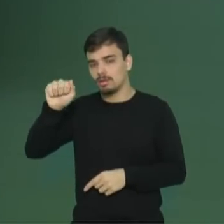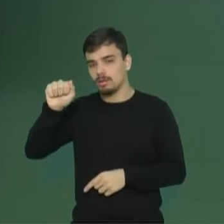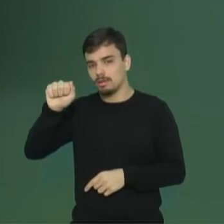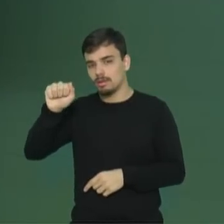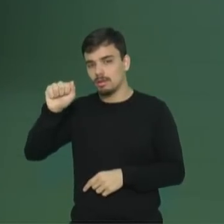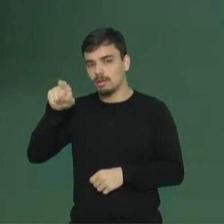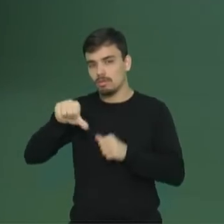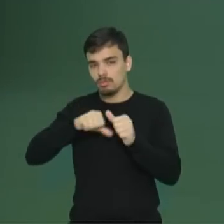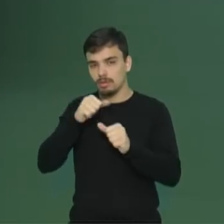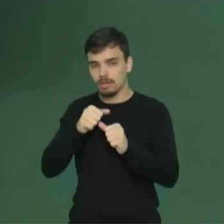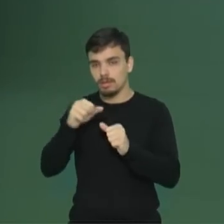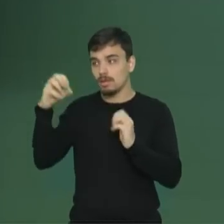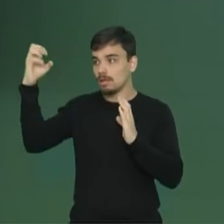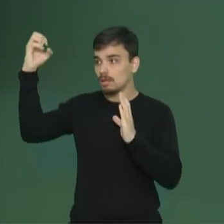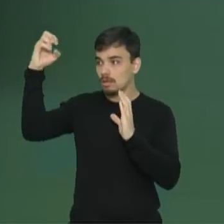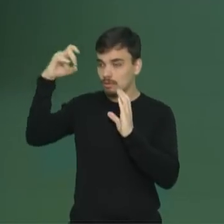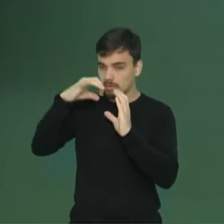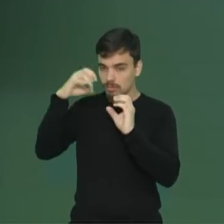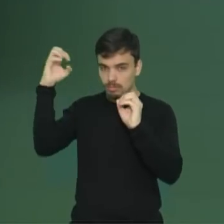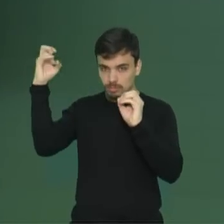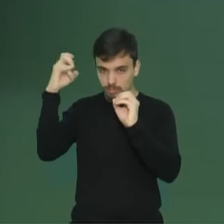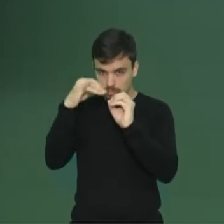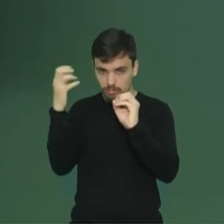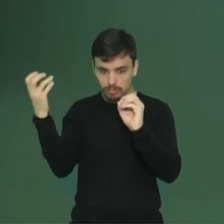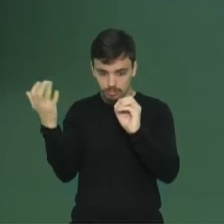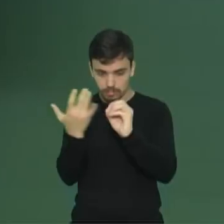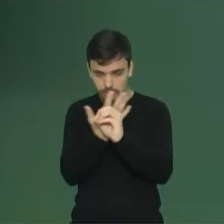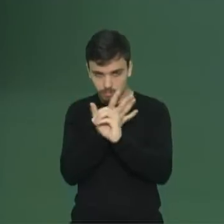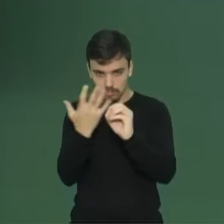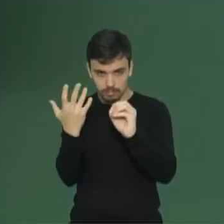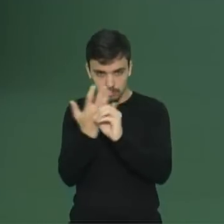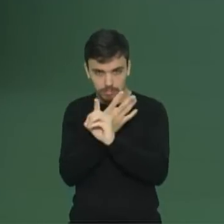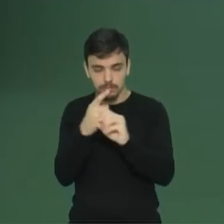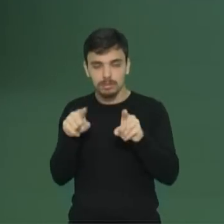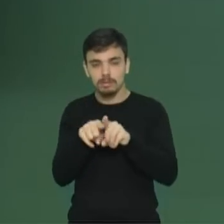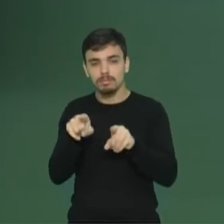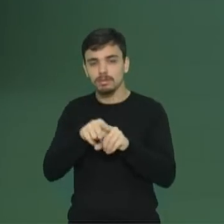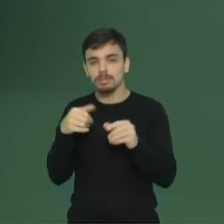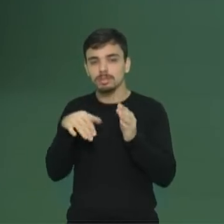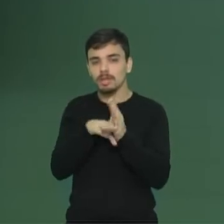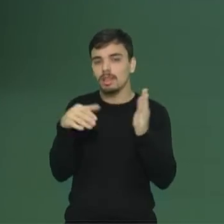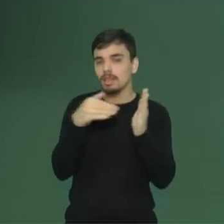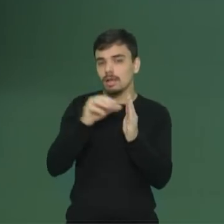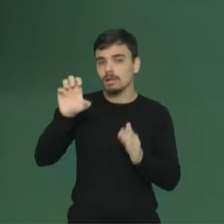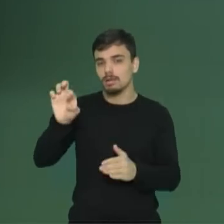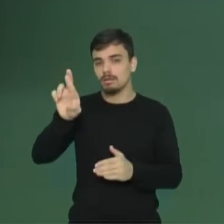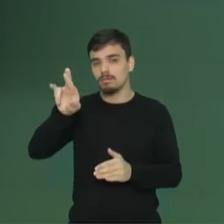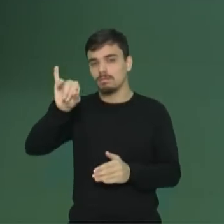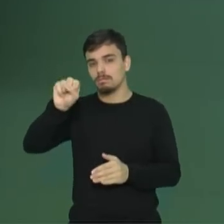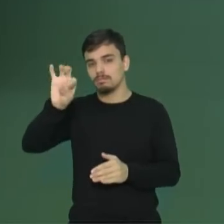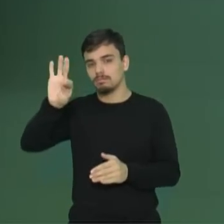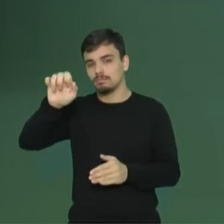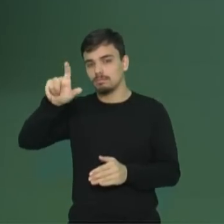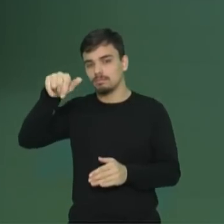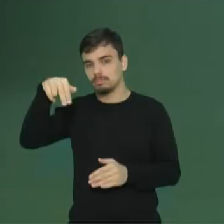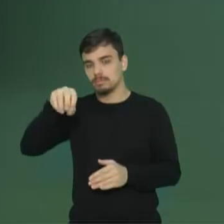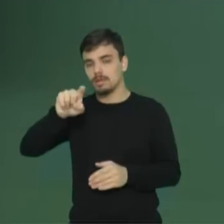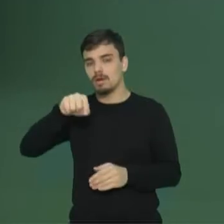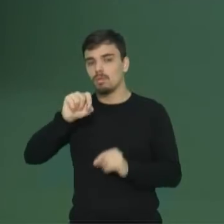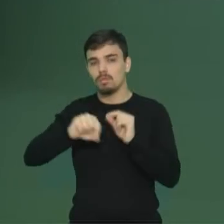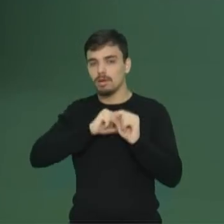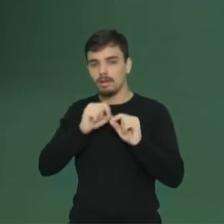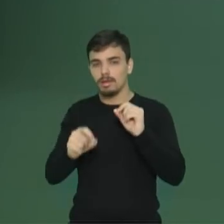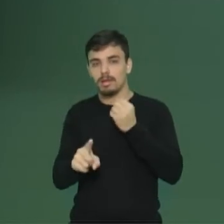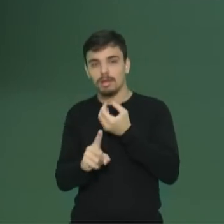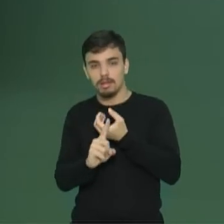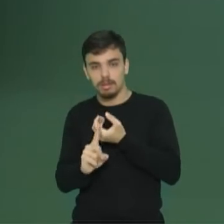vai passar pela pupila, que dilata ou contrai, e vai chegar no cristalino. O cristalino é uma lente natural. Uma